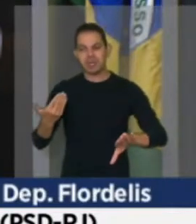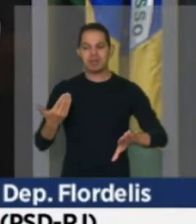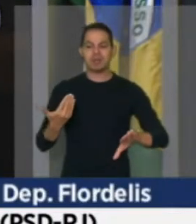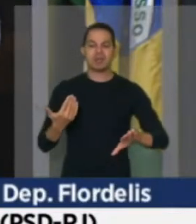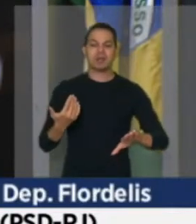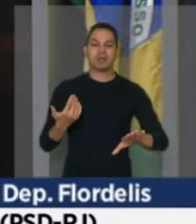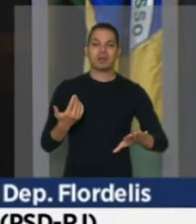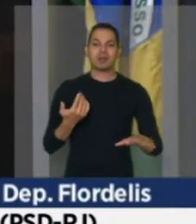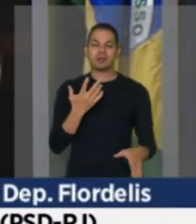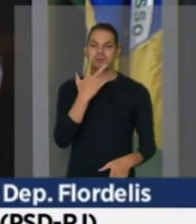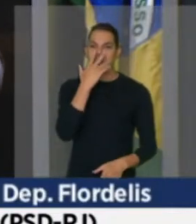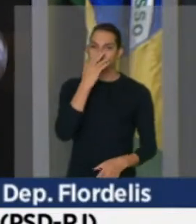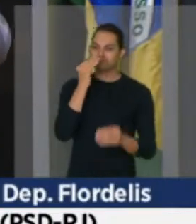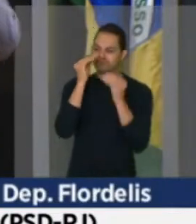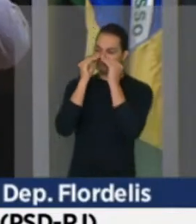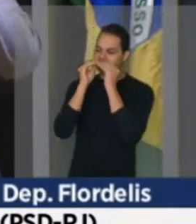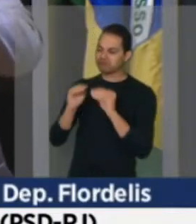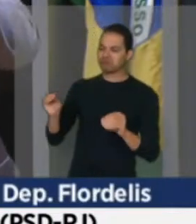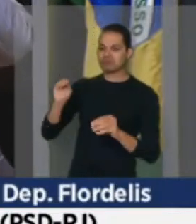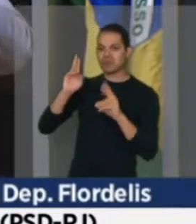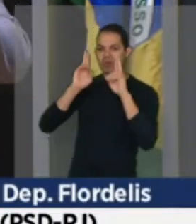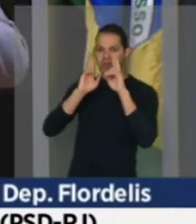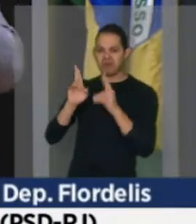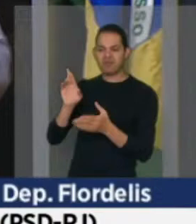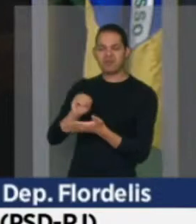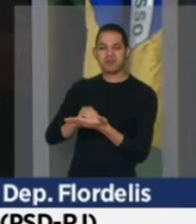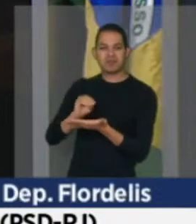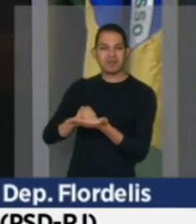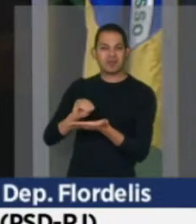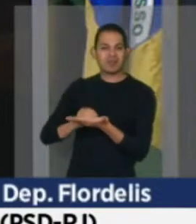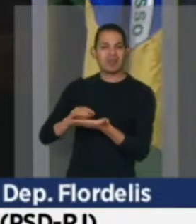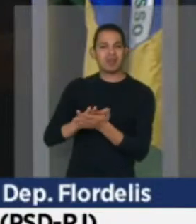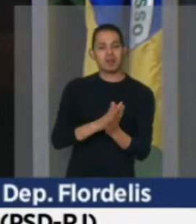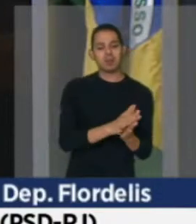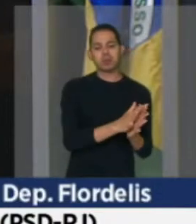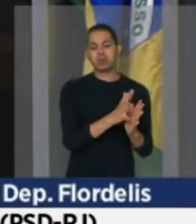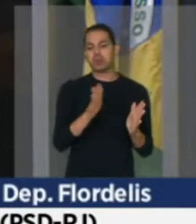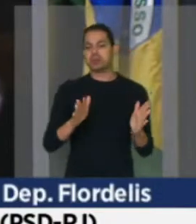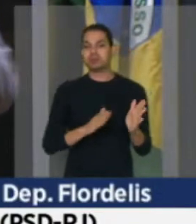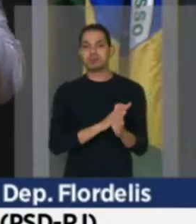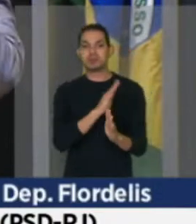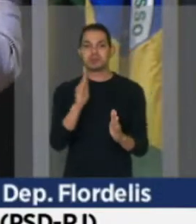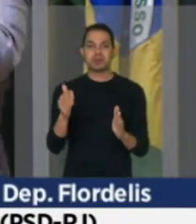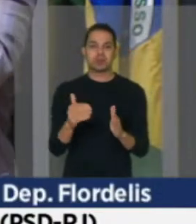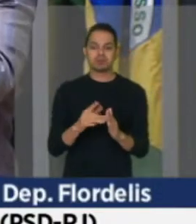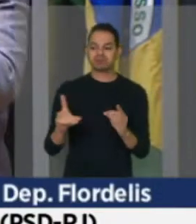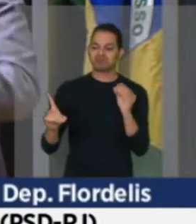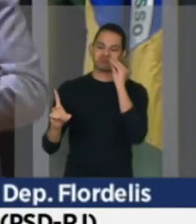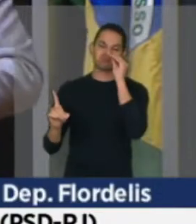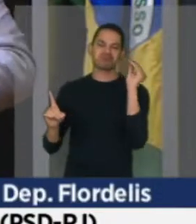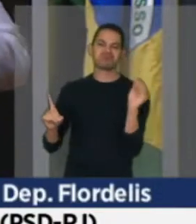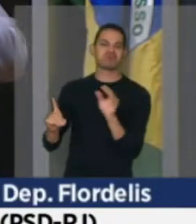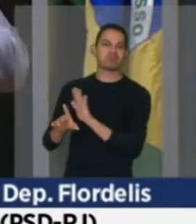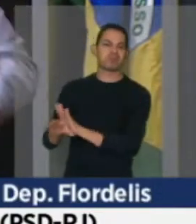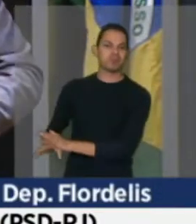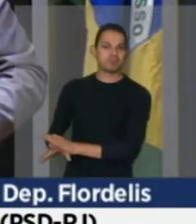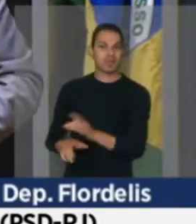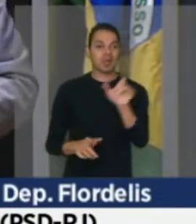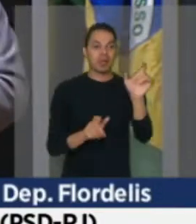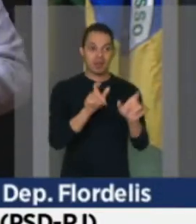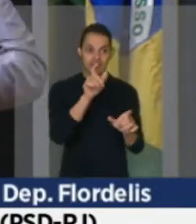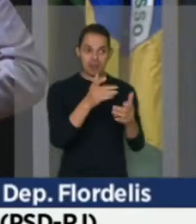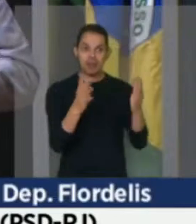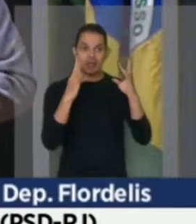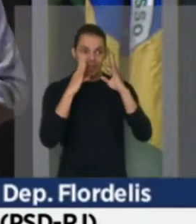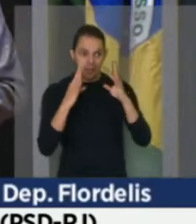com profundo desrespeito no decorrer de todo o processo. Ela foi, excelências, aqui é importante também,